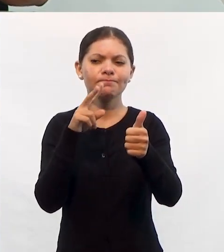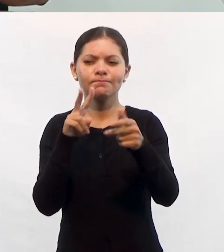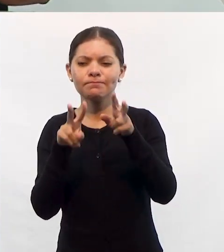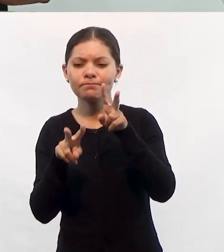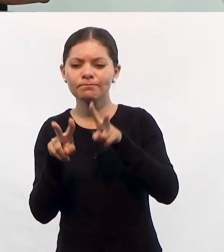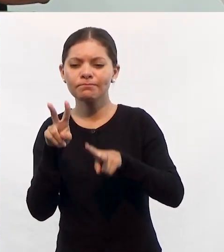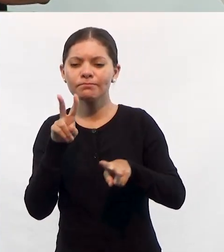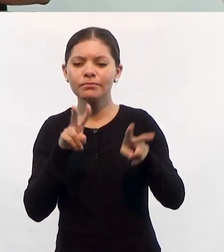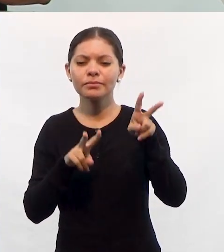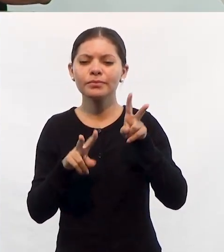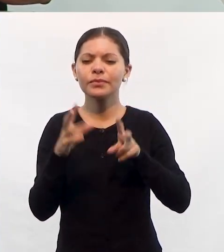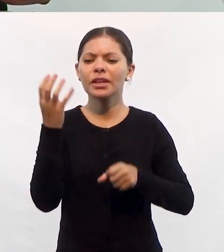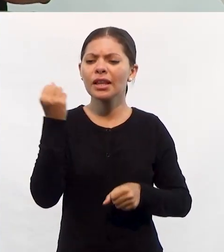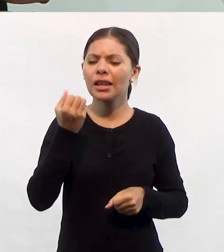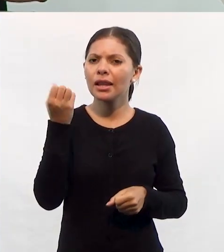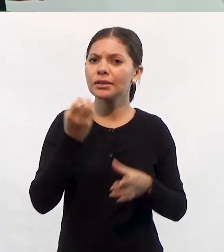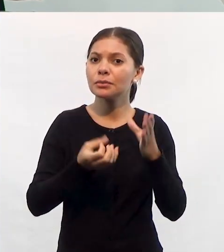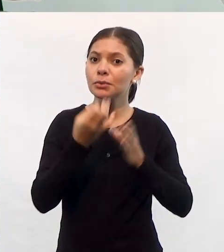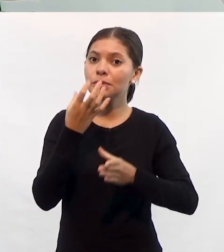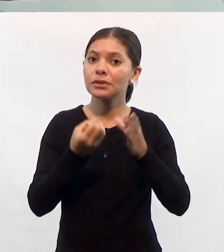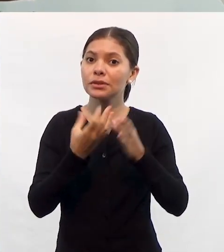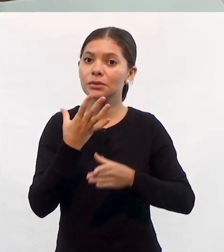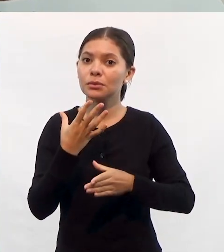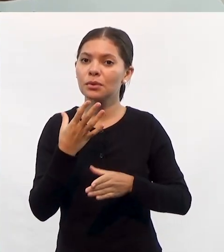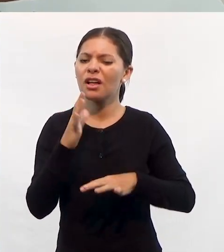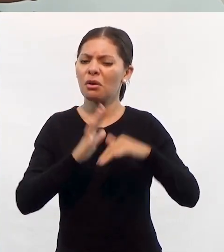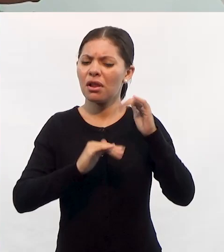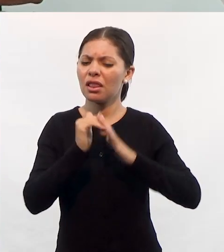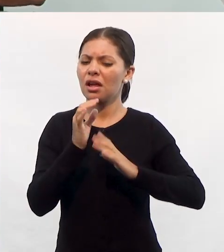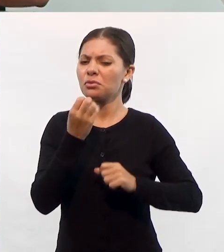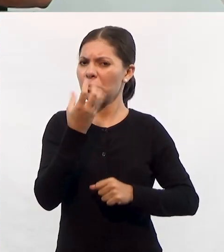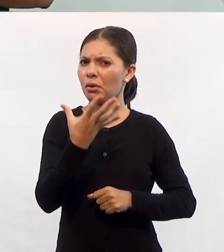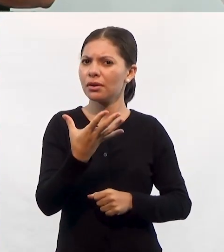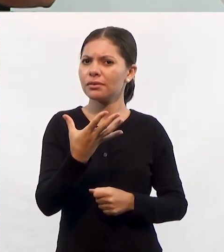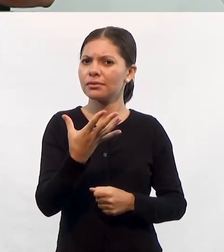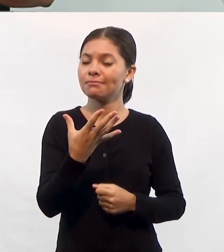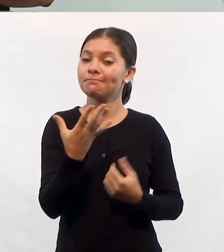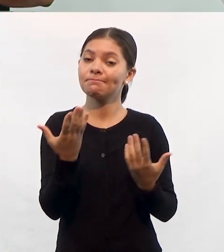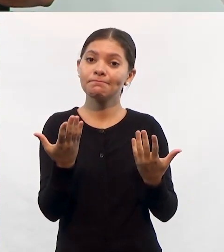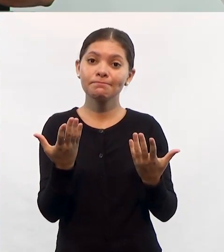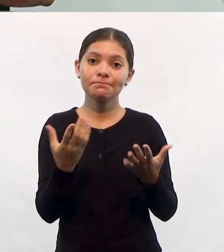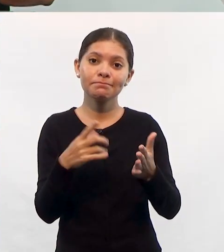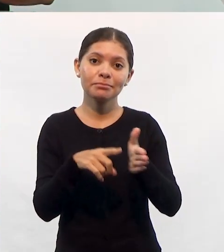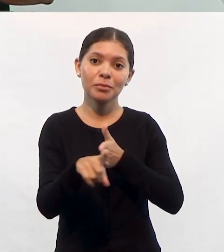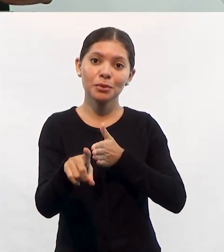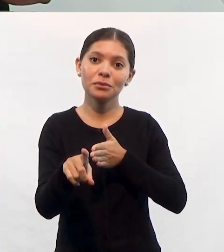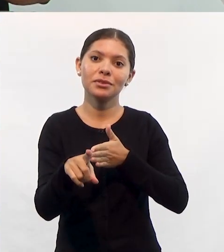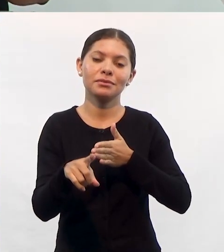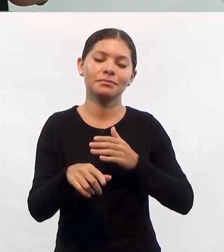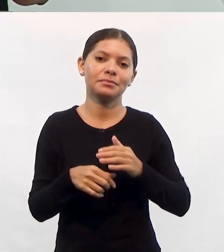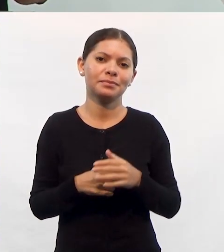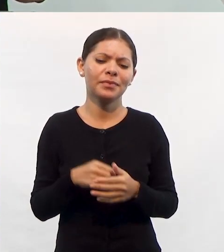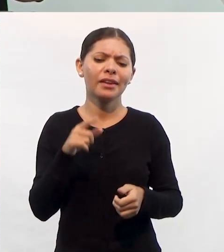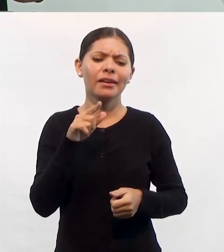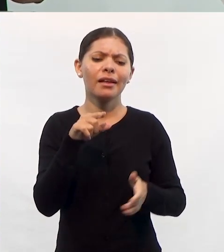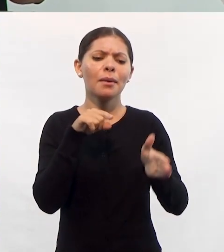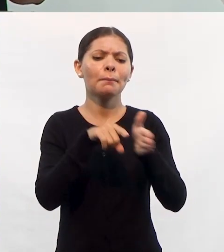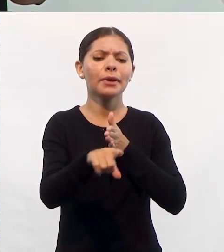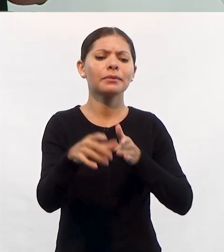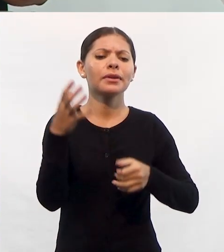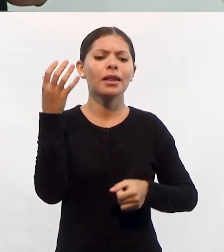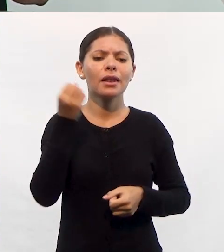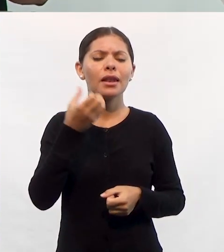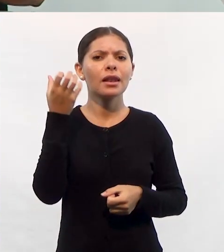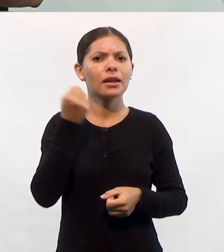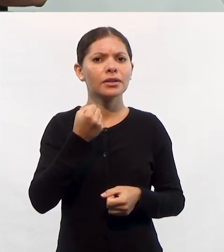o leite produzido está sendo produzido na qualidade necessária é esse